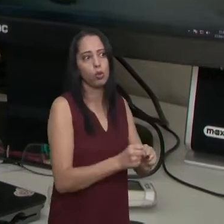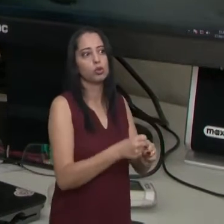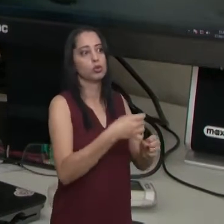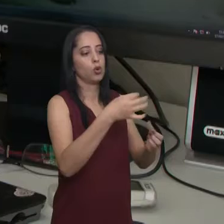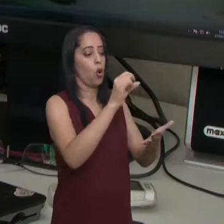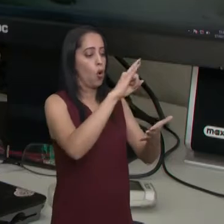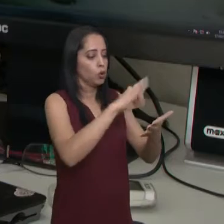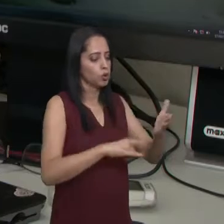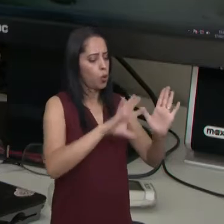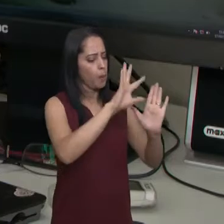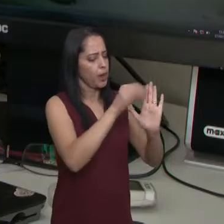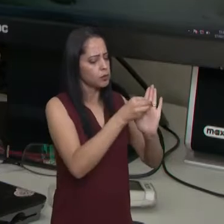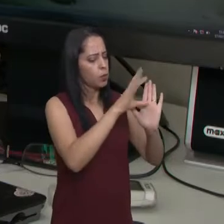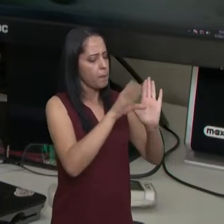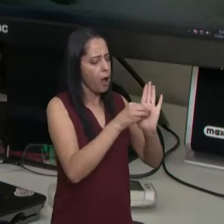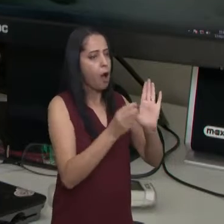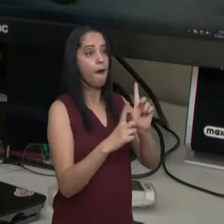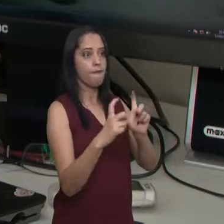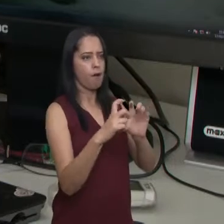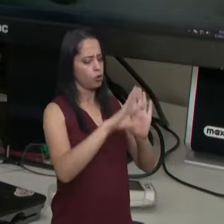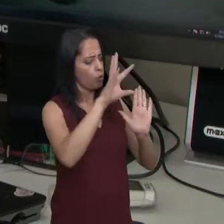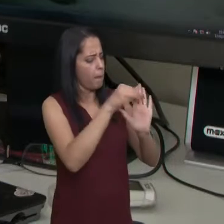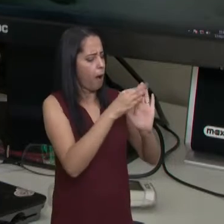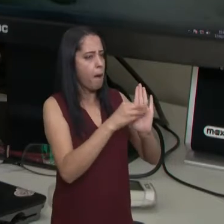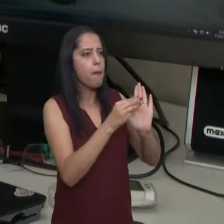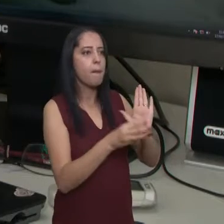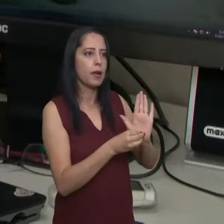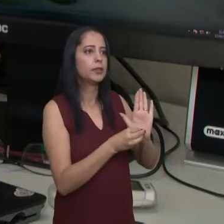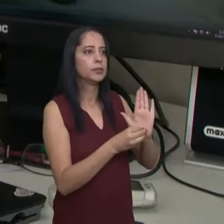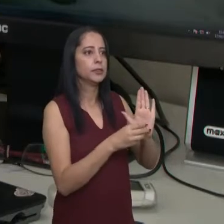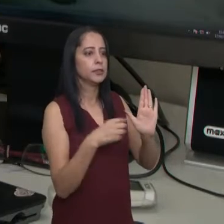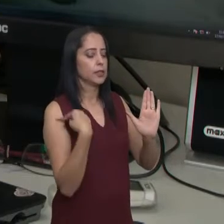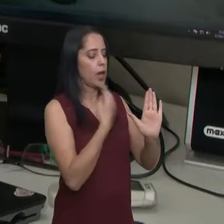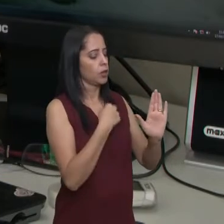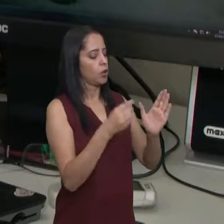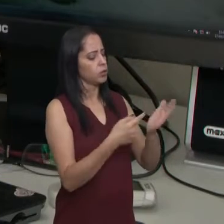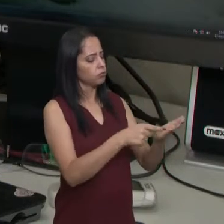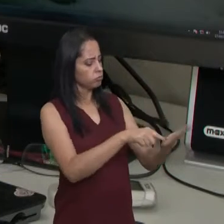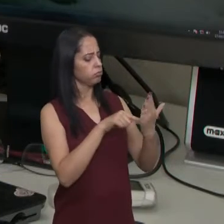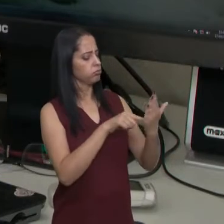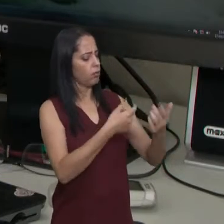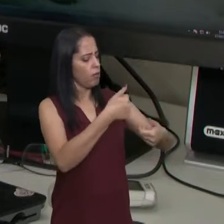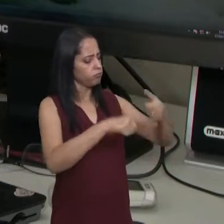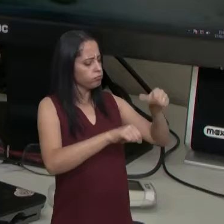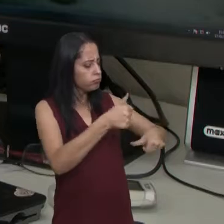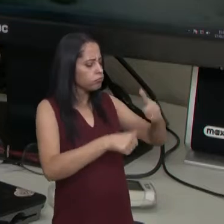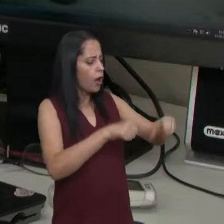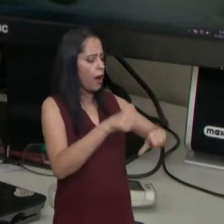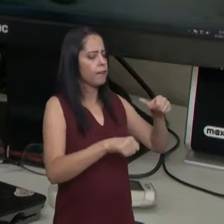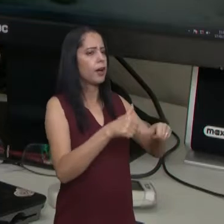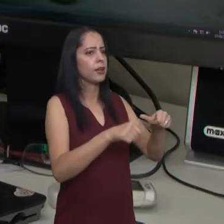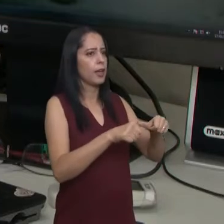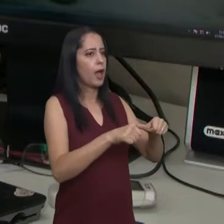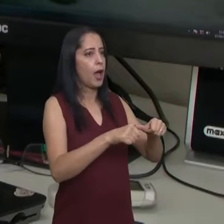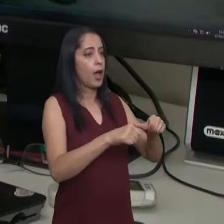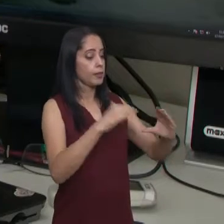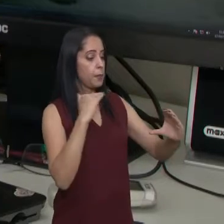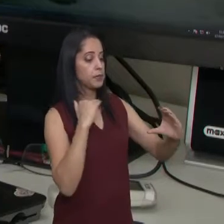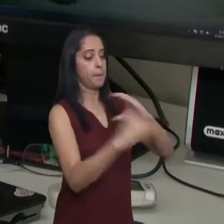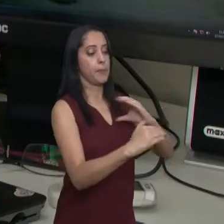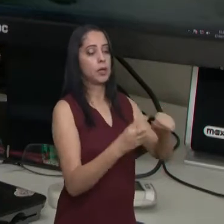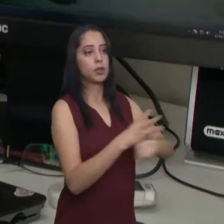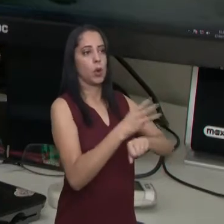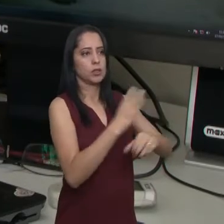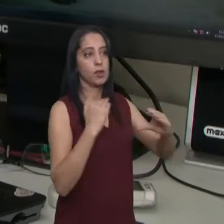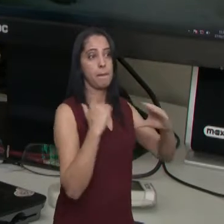dados, anexar os documentos, as fotos dos seus documentos, e a gente recebe aqui o seu pedido, e no caso do nosso cartório, a gente já